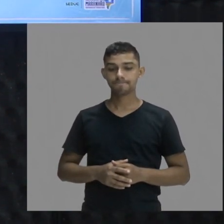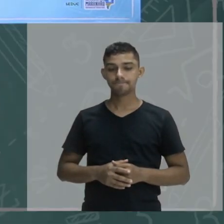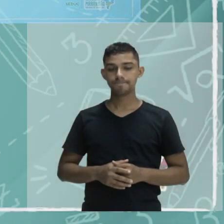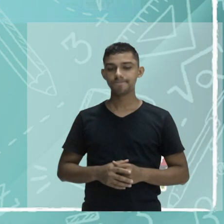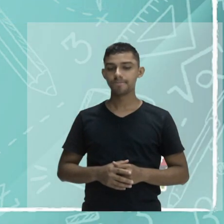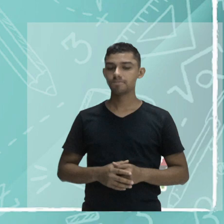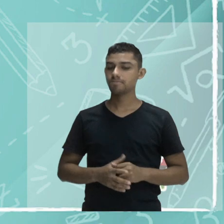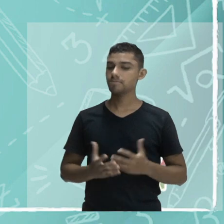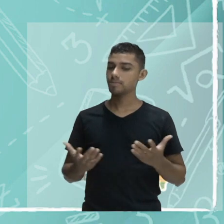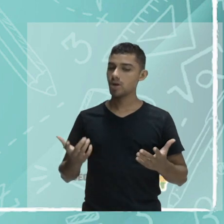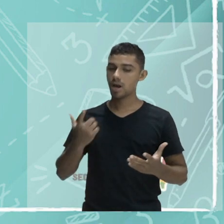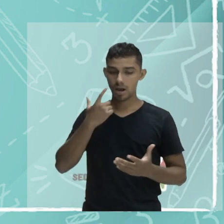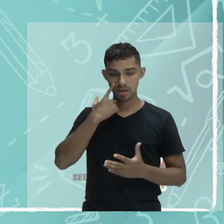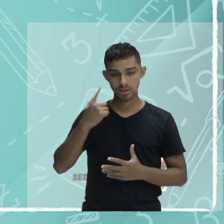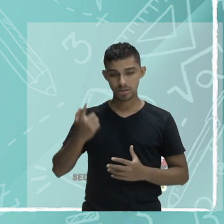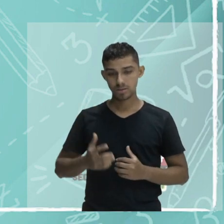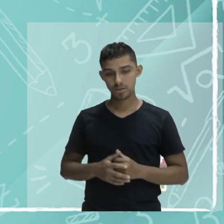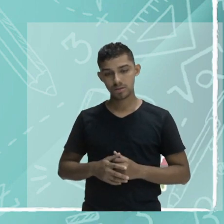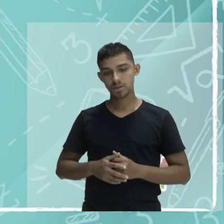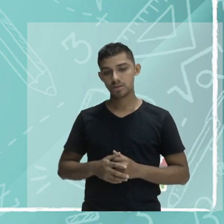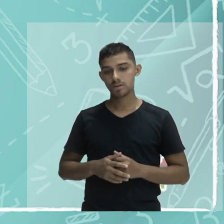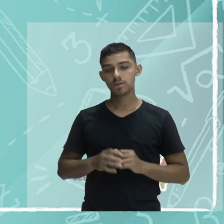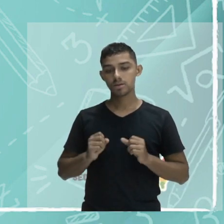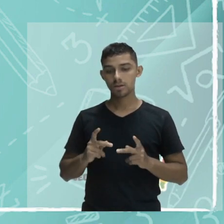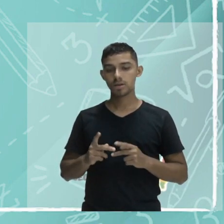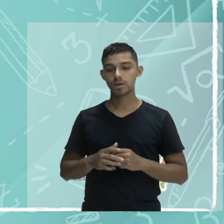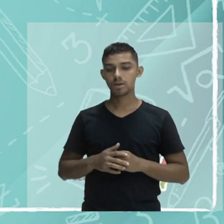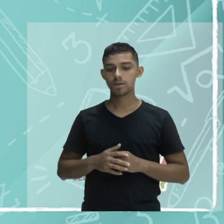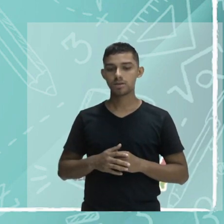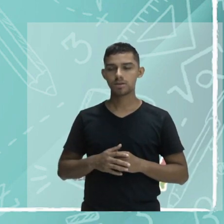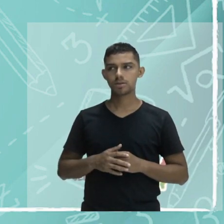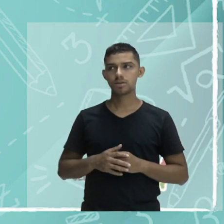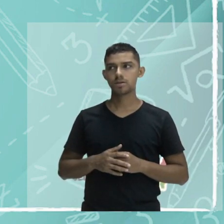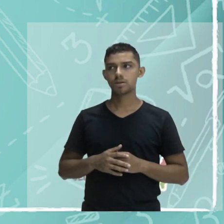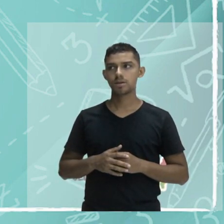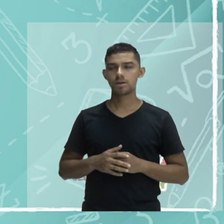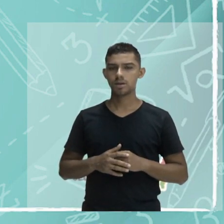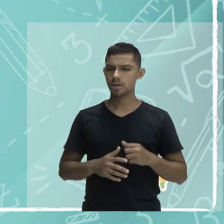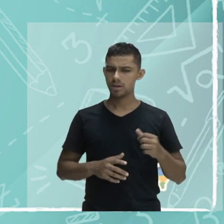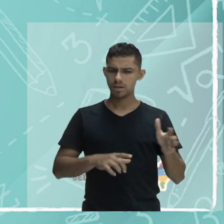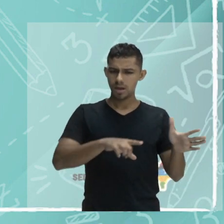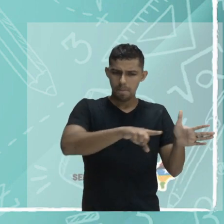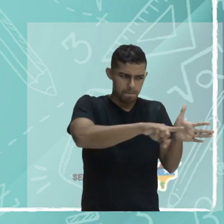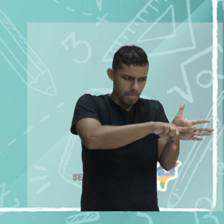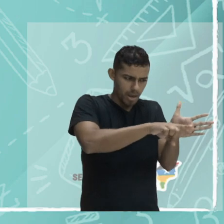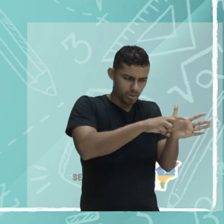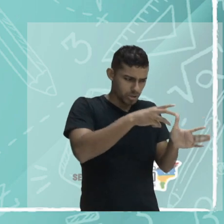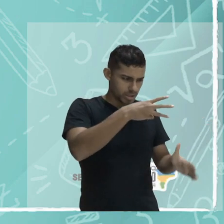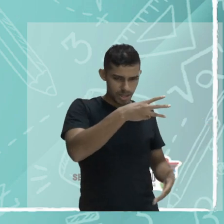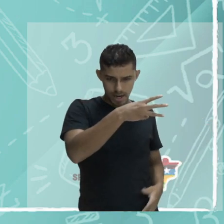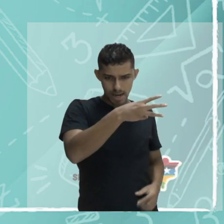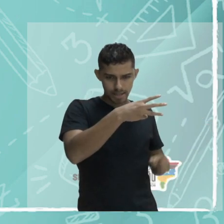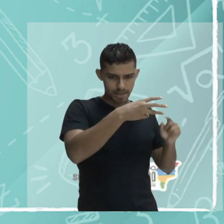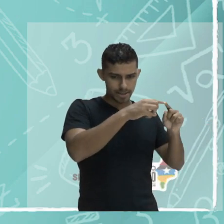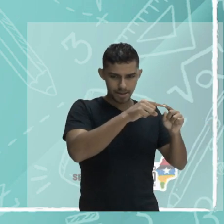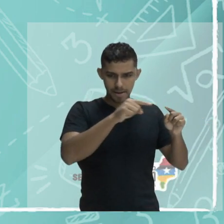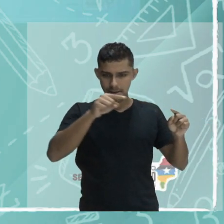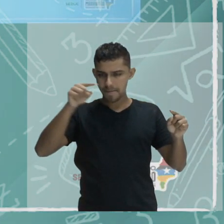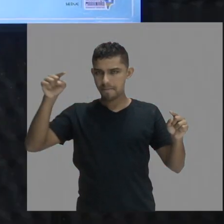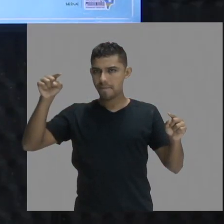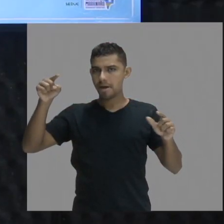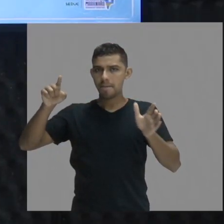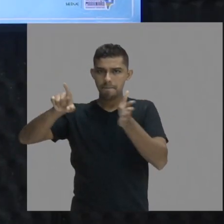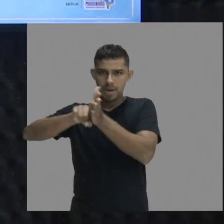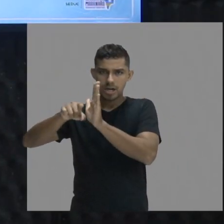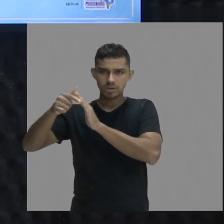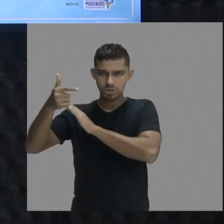Essa aqui o senhor falou que tá beleza. Agora isso aqui O menos 3 está associado ao menos 23 e o